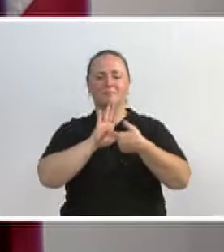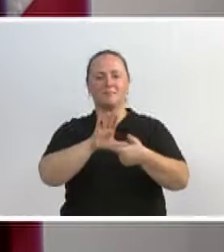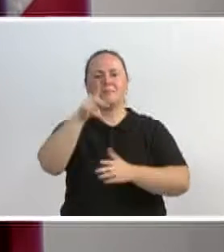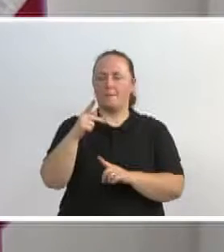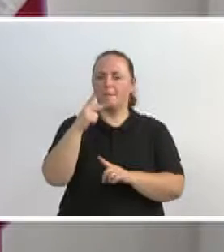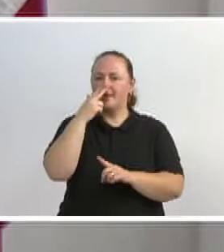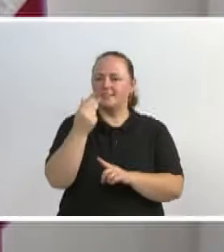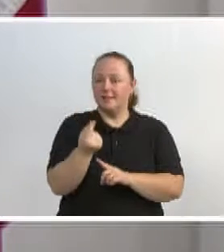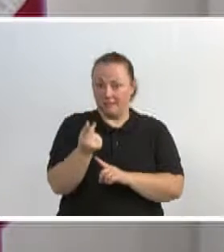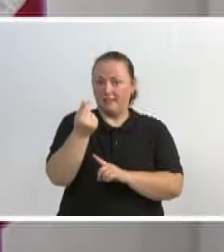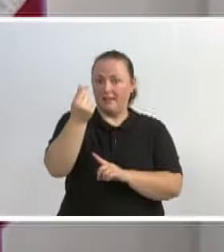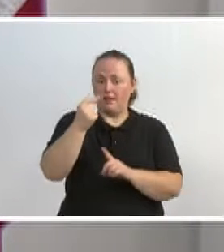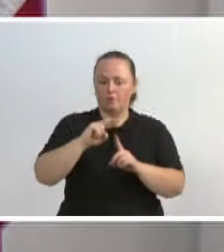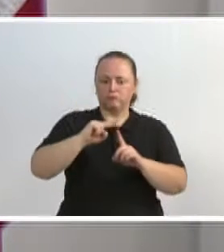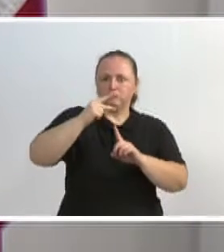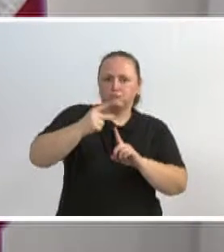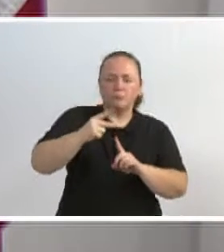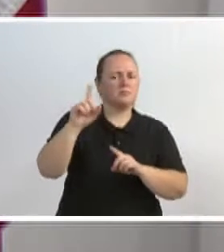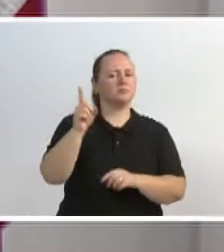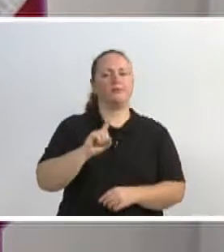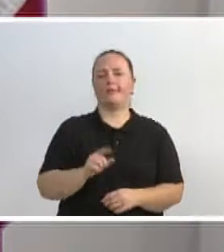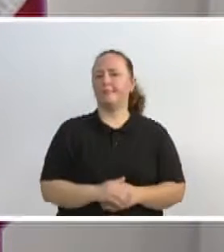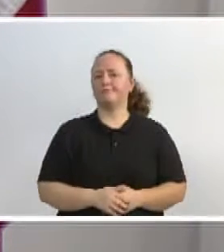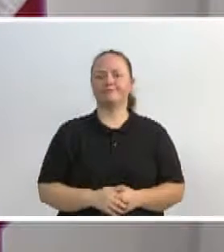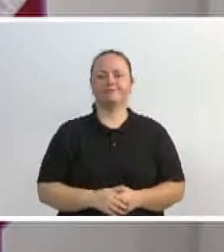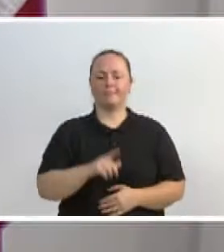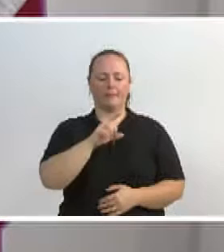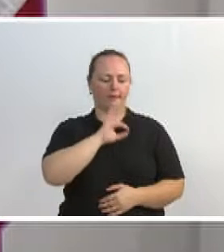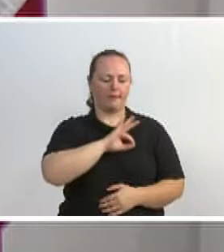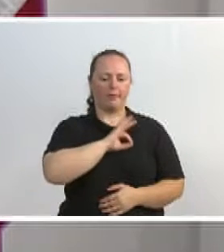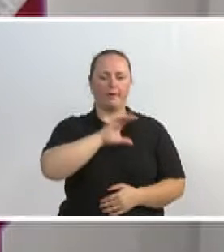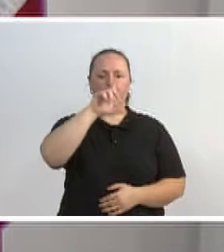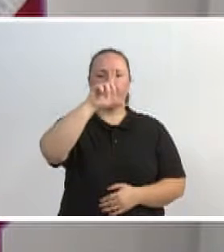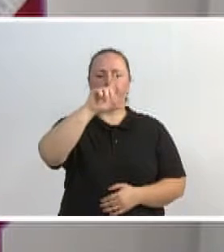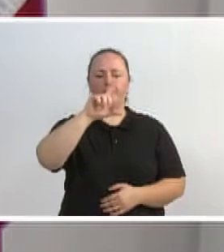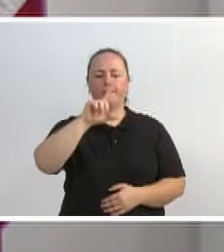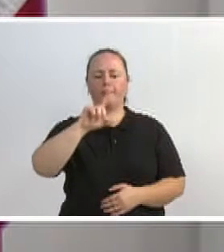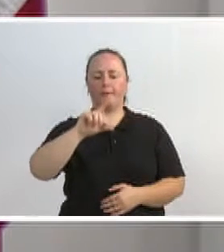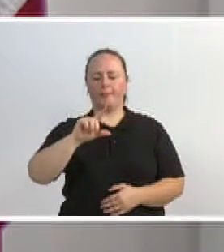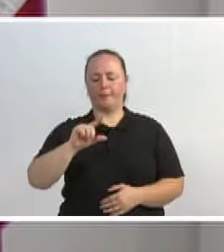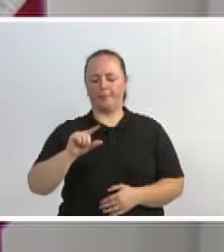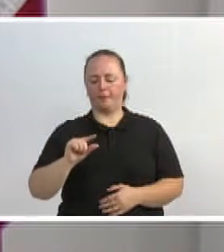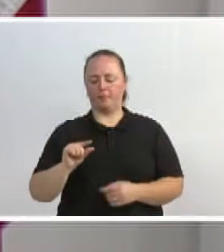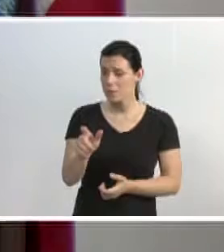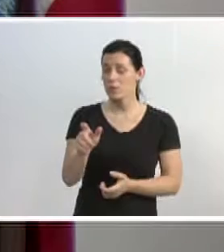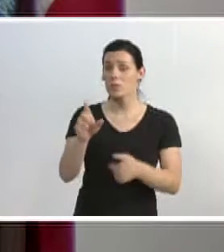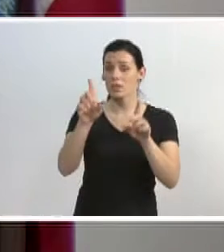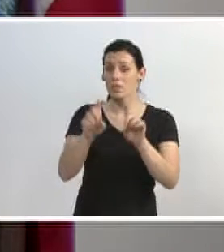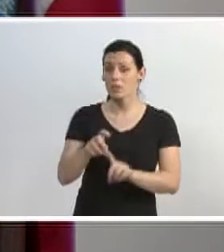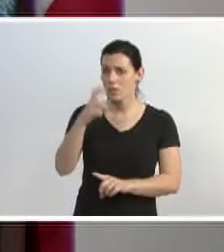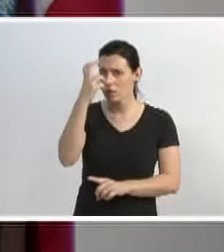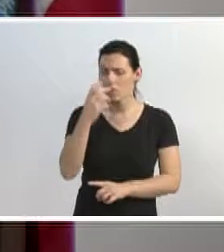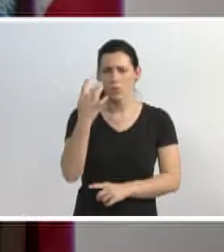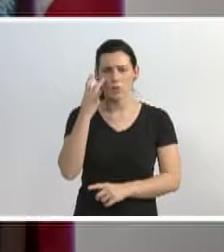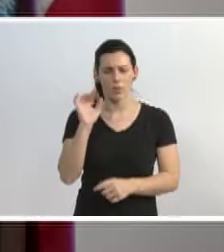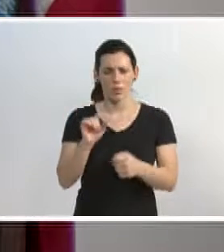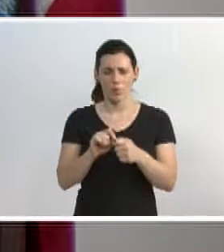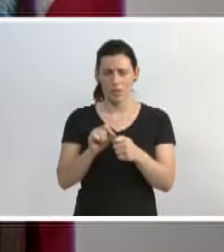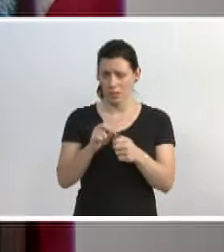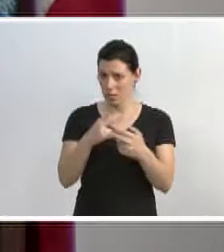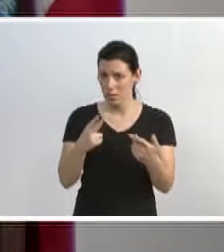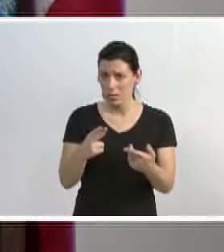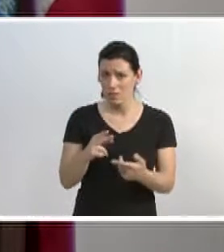Executivo. Zeca Bombeiro criticou o projeto do governo estadual que prejudica militares. Já o vereador Aldemar